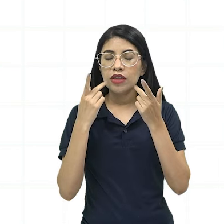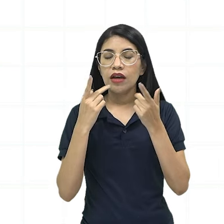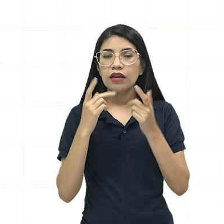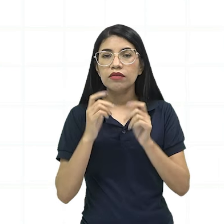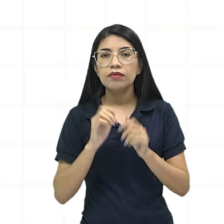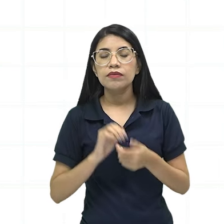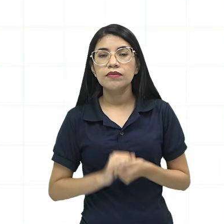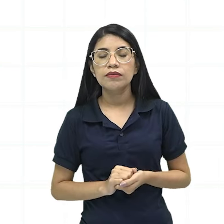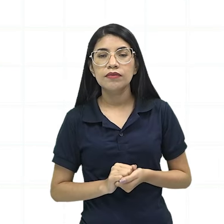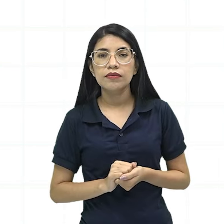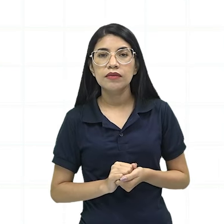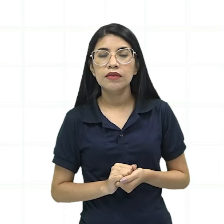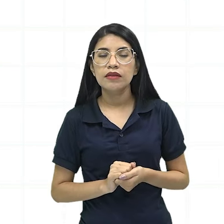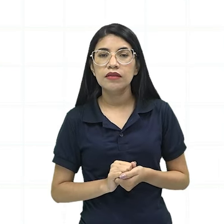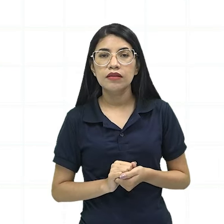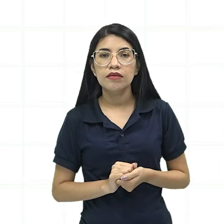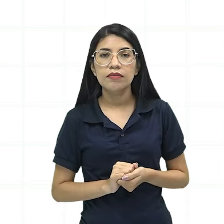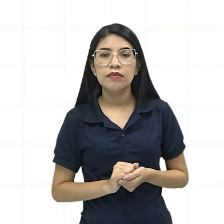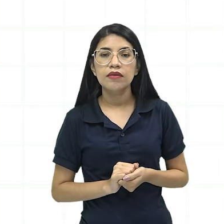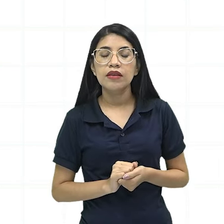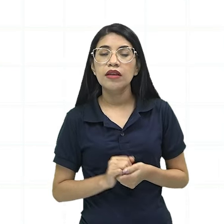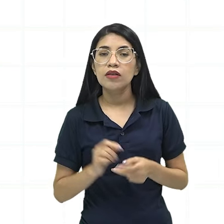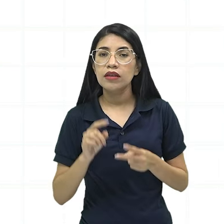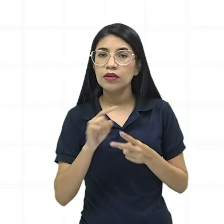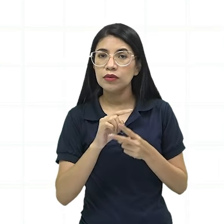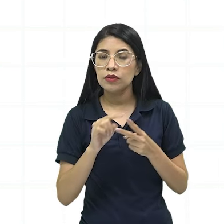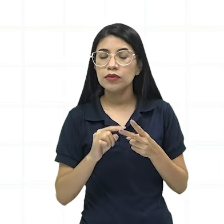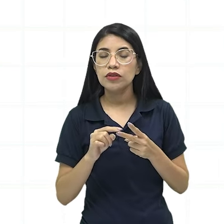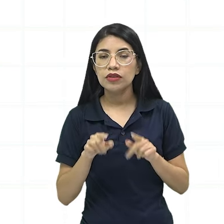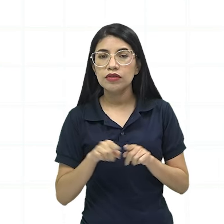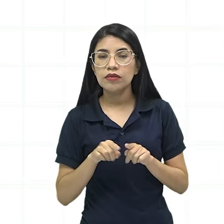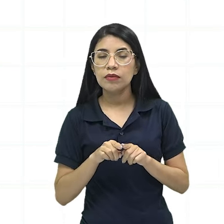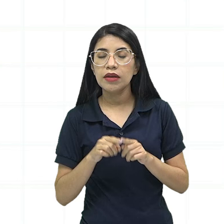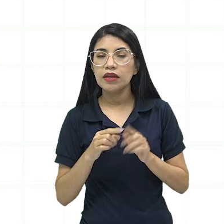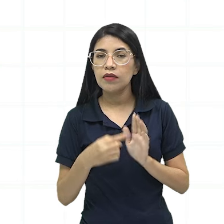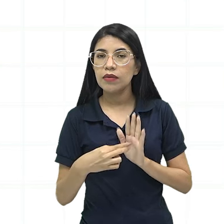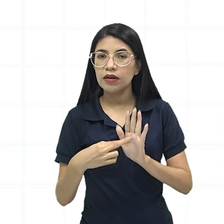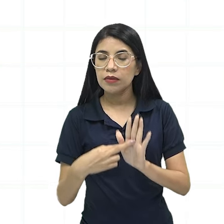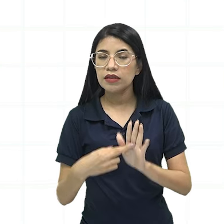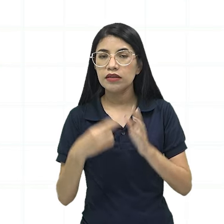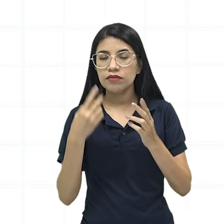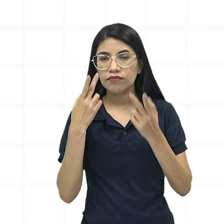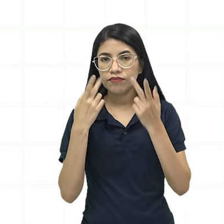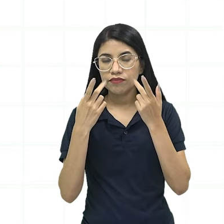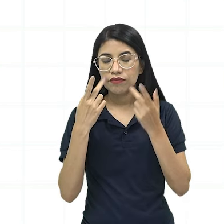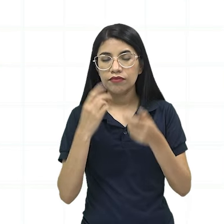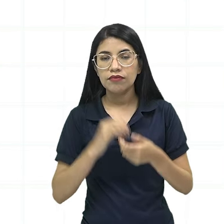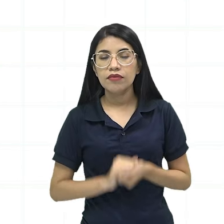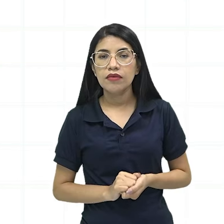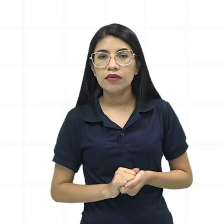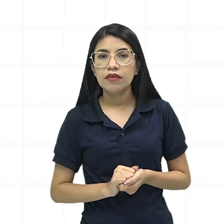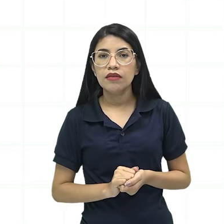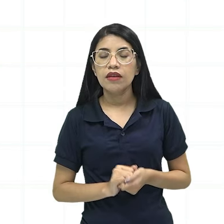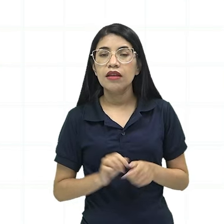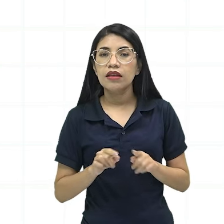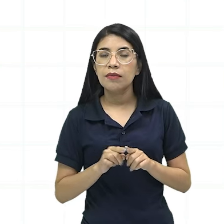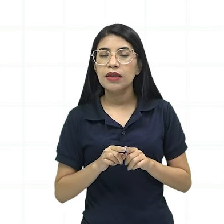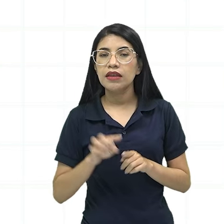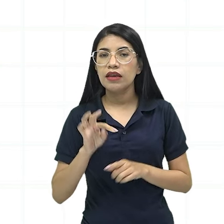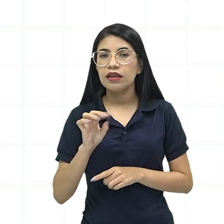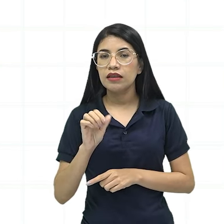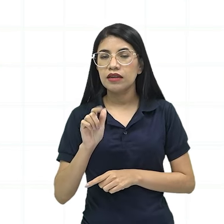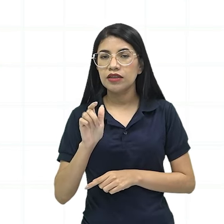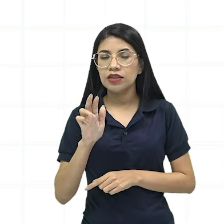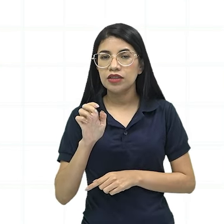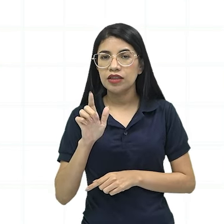exemplo, exatamente como variante do gênero dramático, é a representação cênica. E nós temos as tragédias,